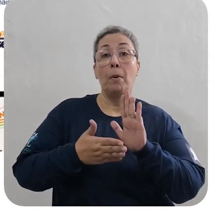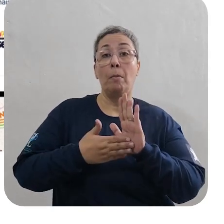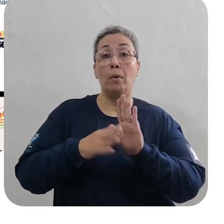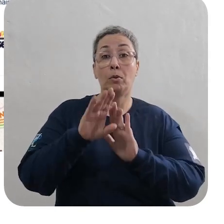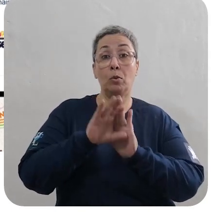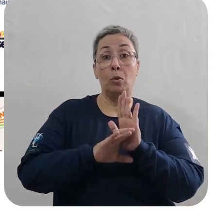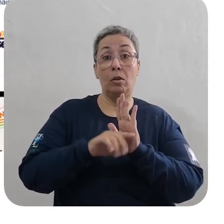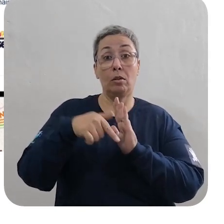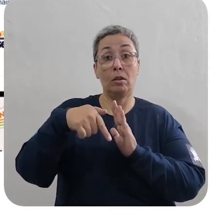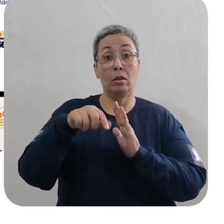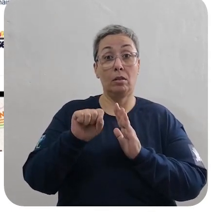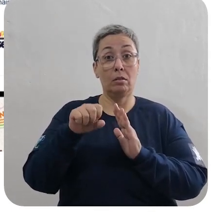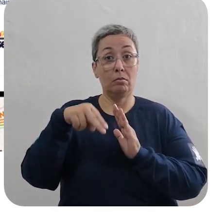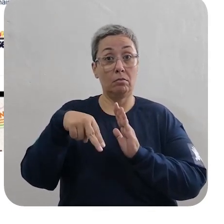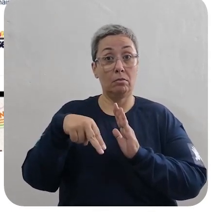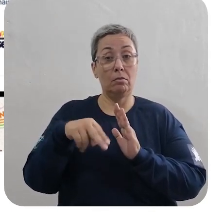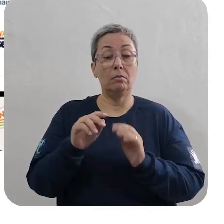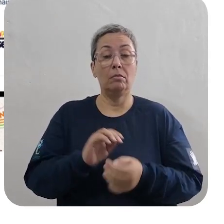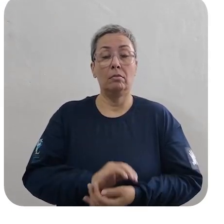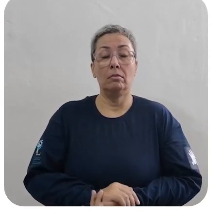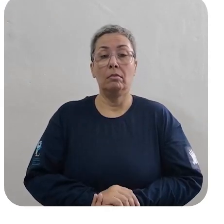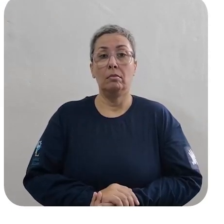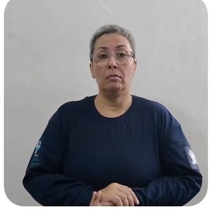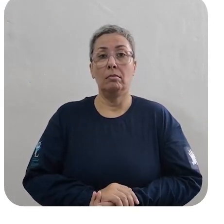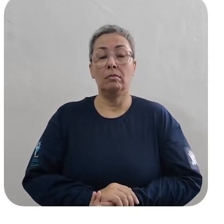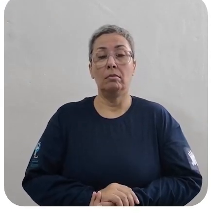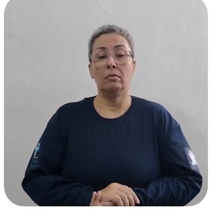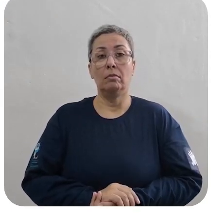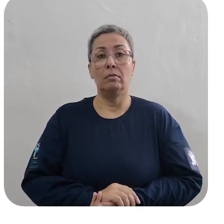proposta curricular QSN,